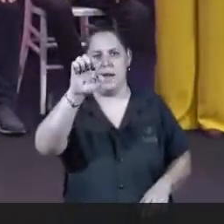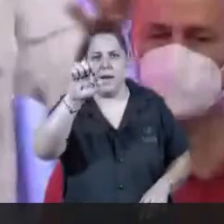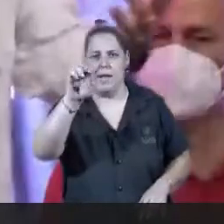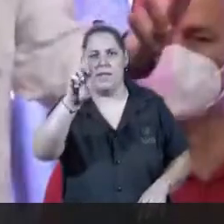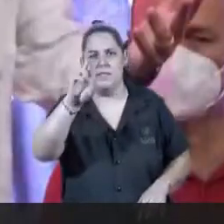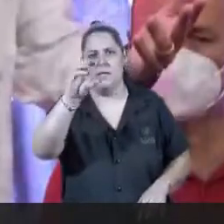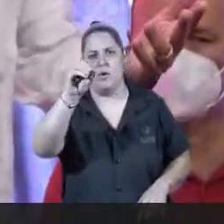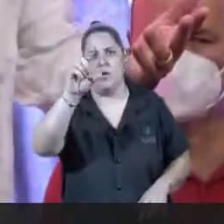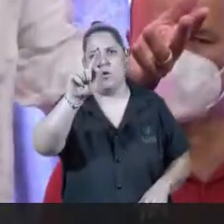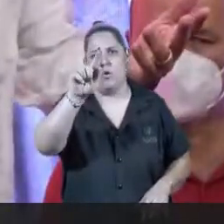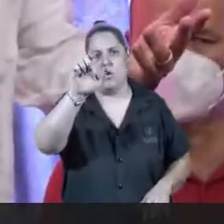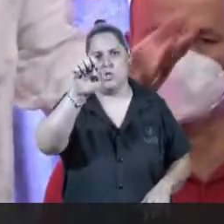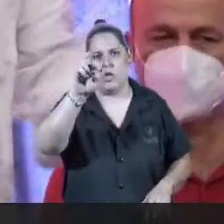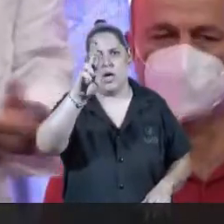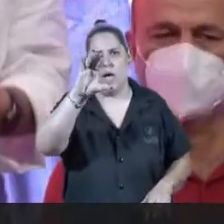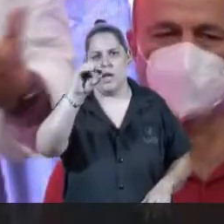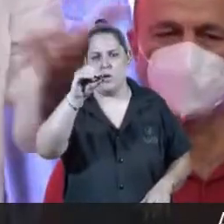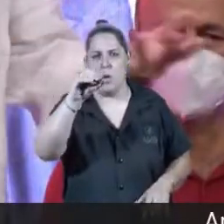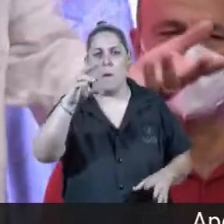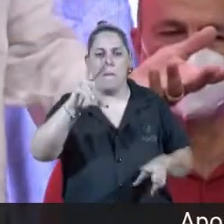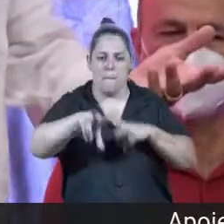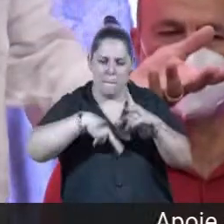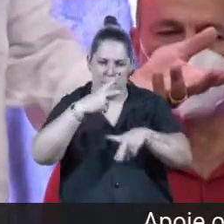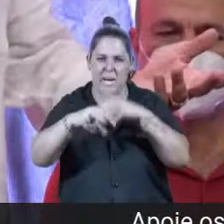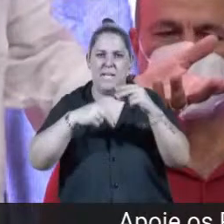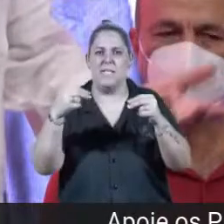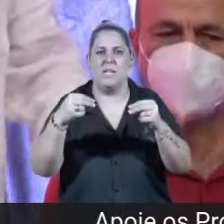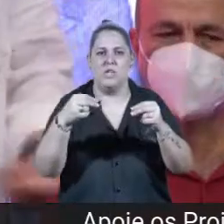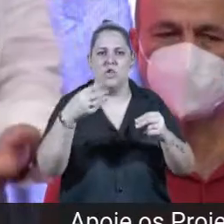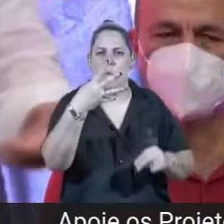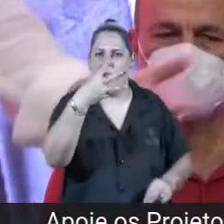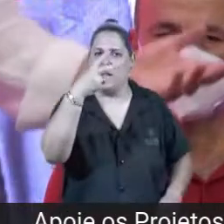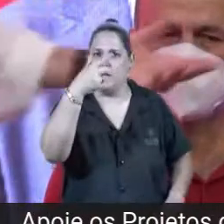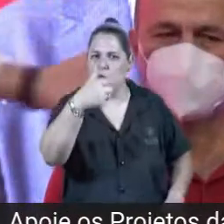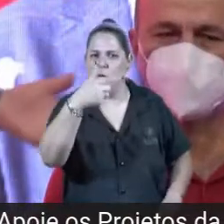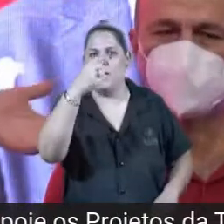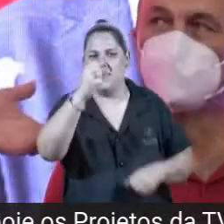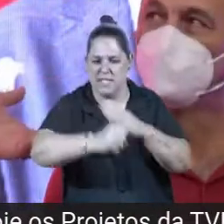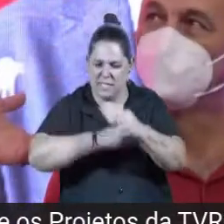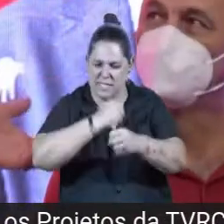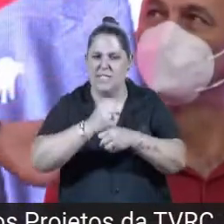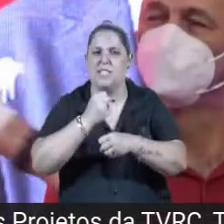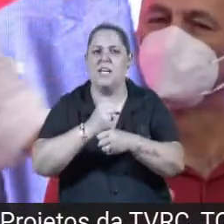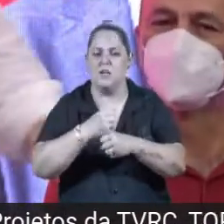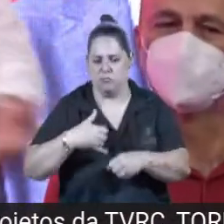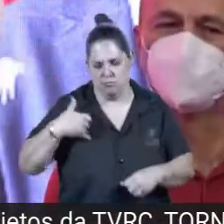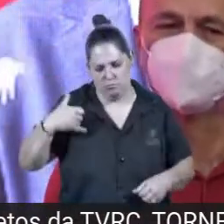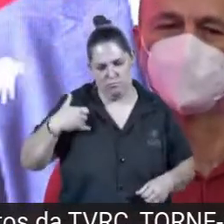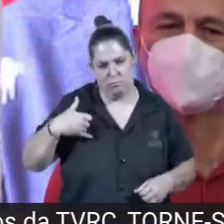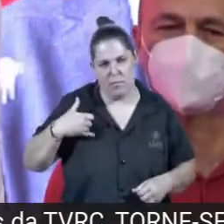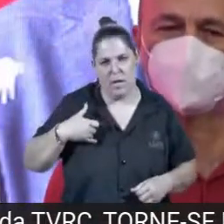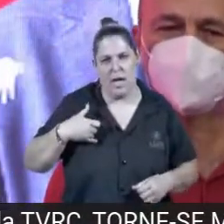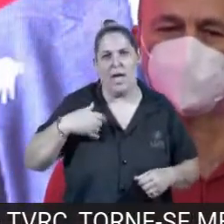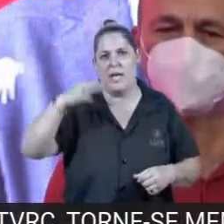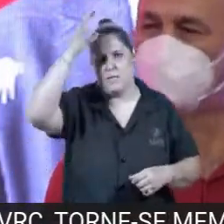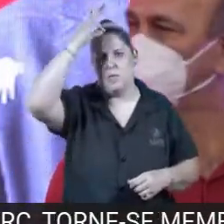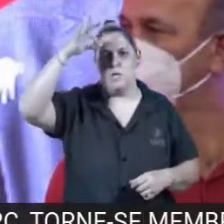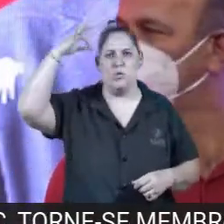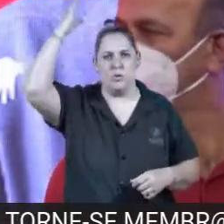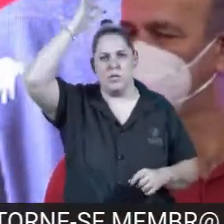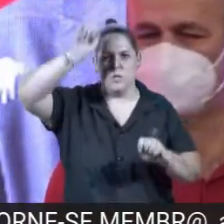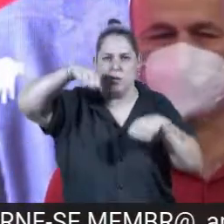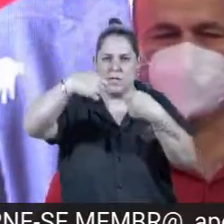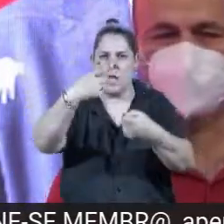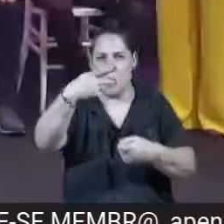é um presentaço para a gente, nos 42 anos que o Espírito Santo dá ao PT de trazer esse rapaz para